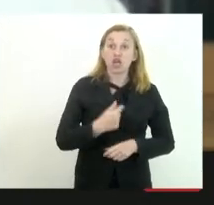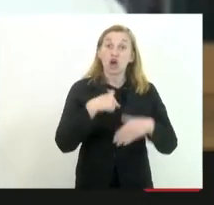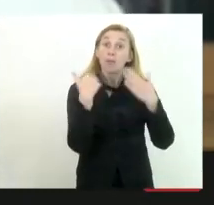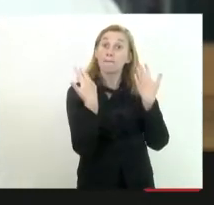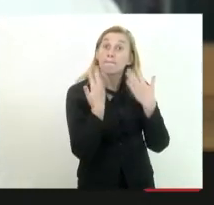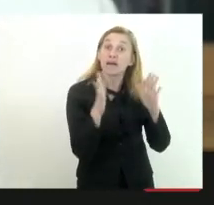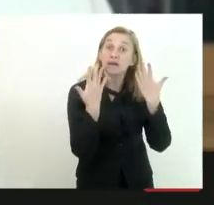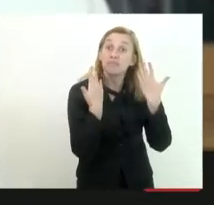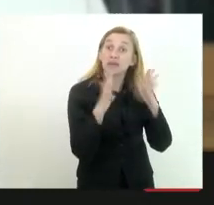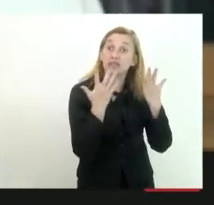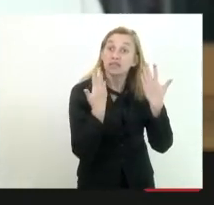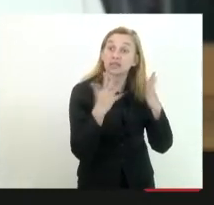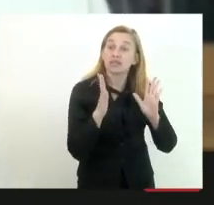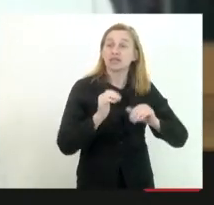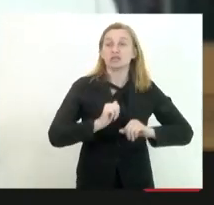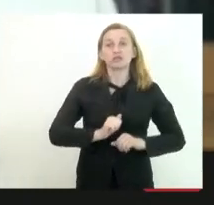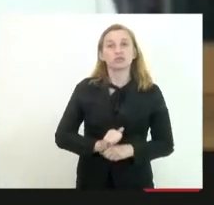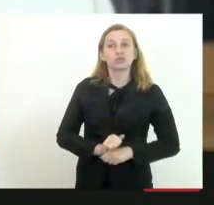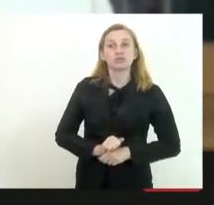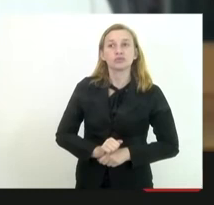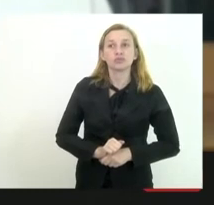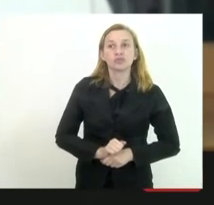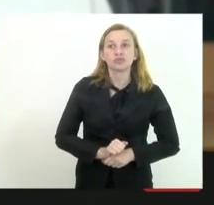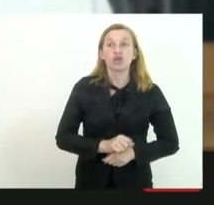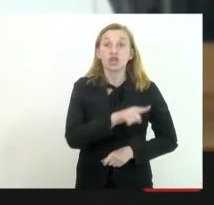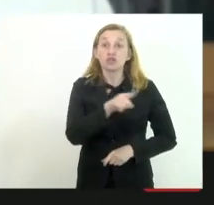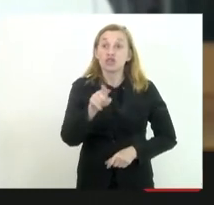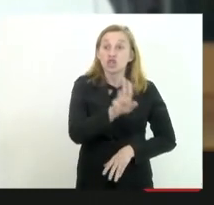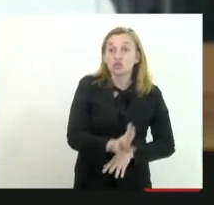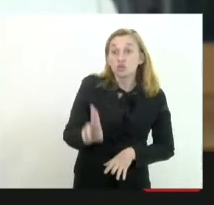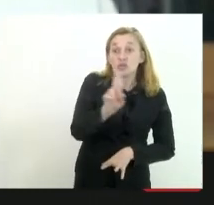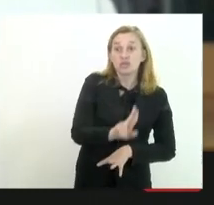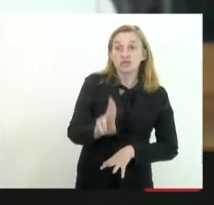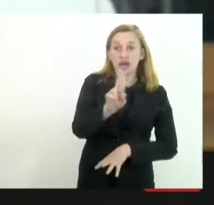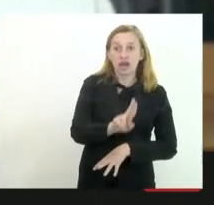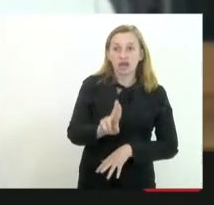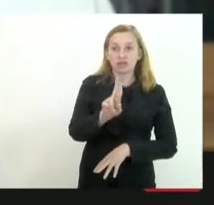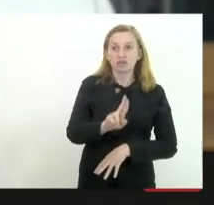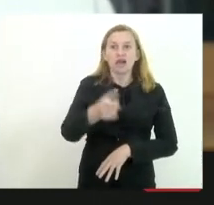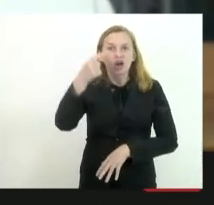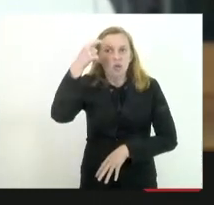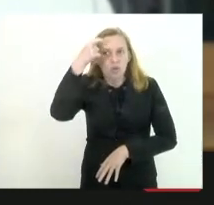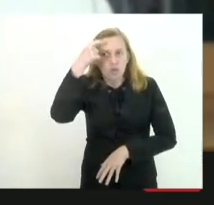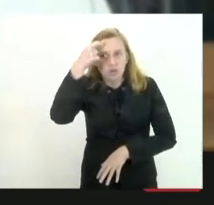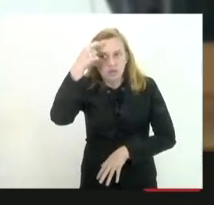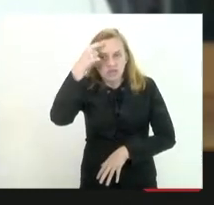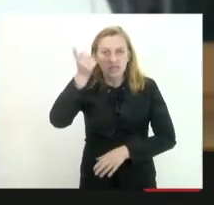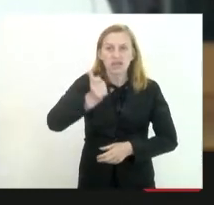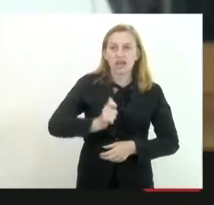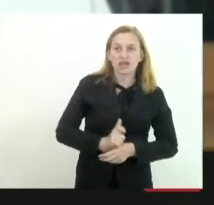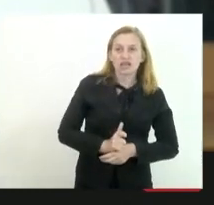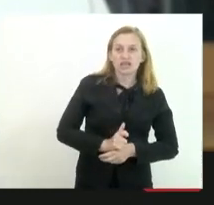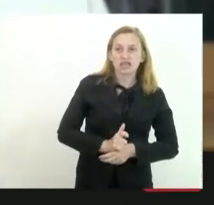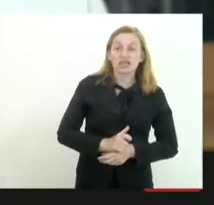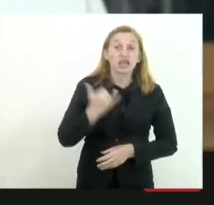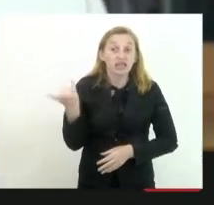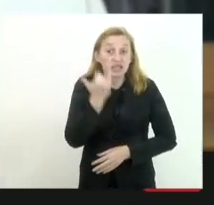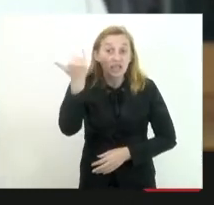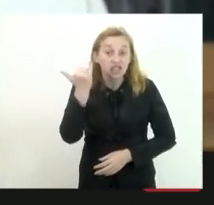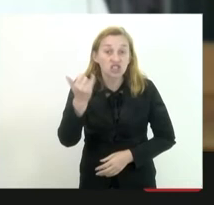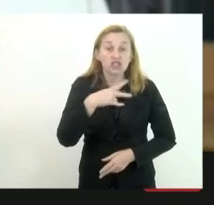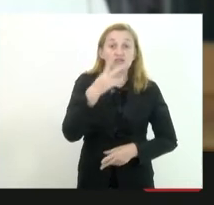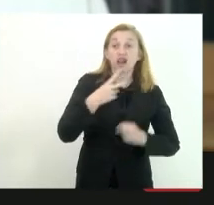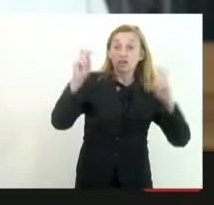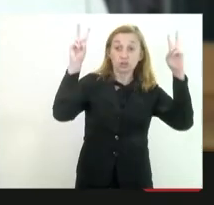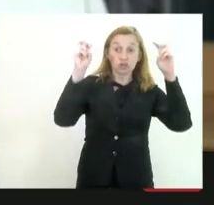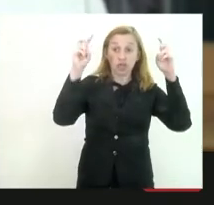pela perícia de mãos que vocês utilizaram no sentido da consciência, da inteligência, de botar um tema desse em